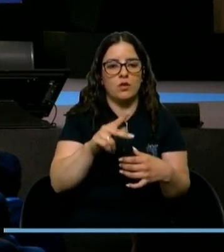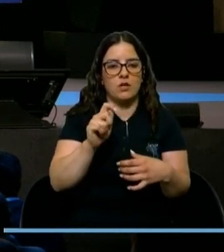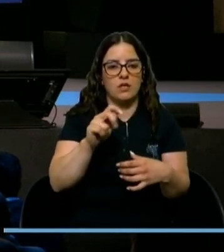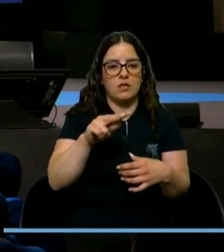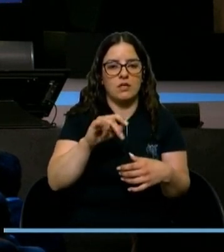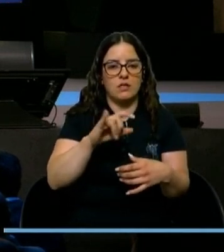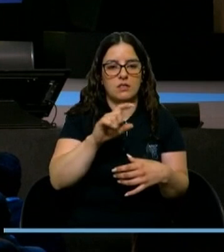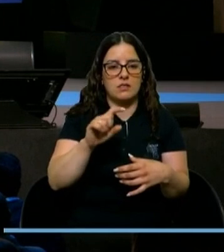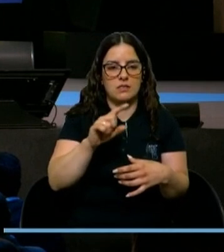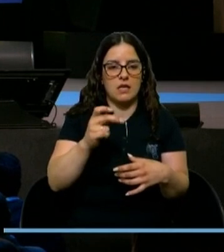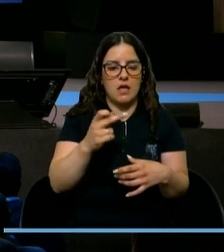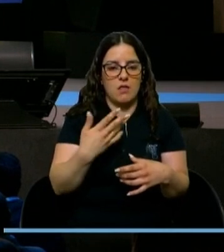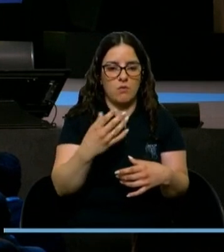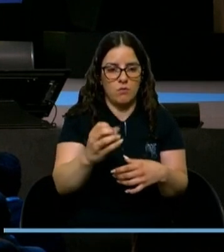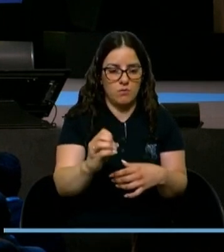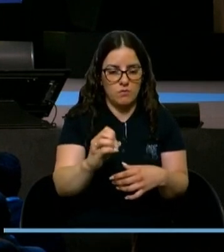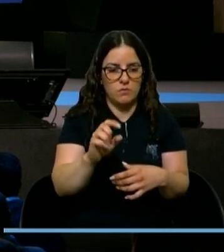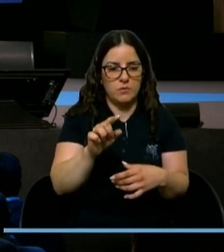nós podemos